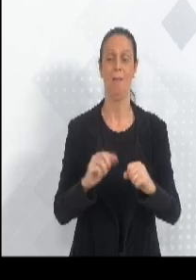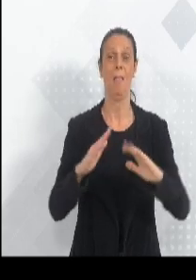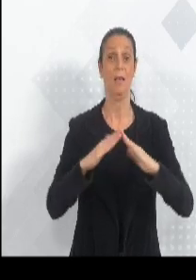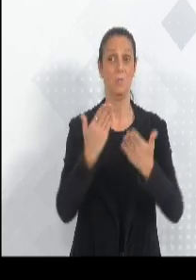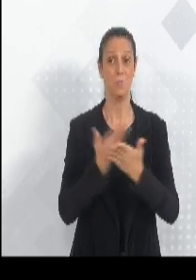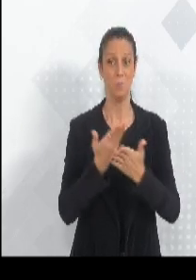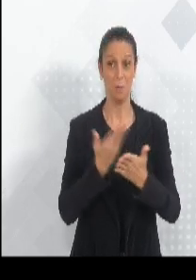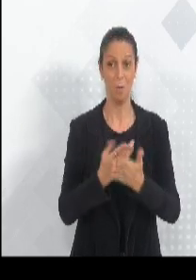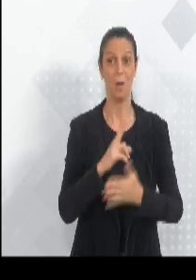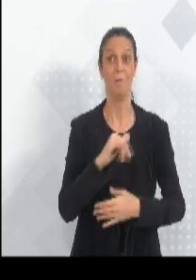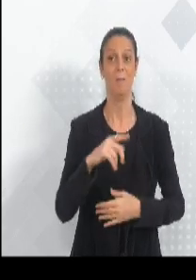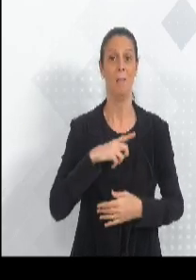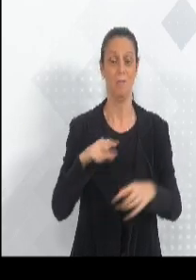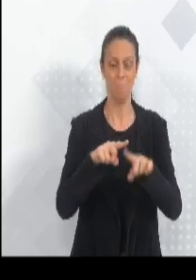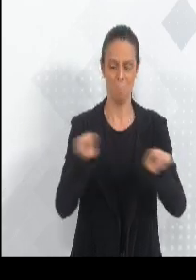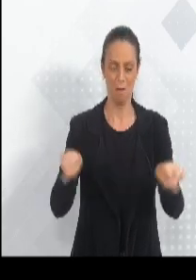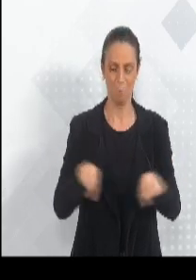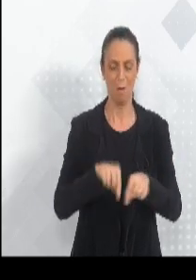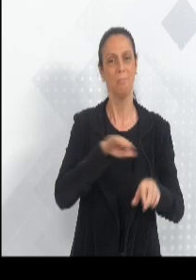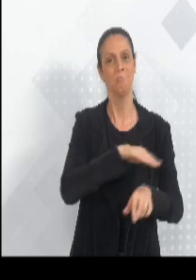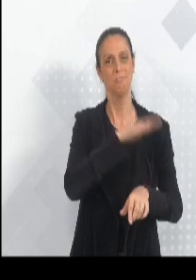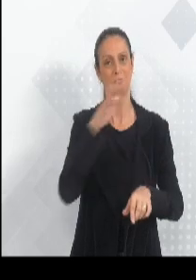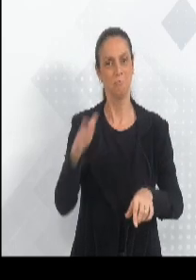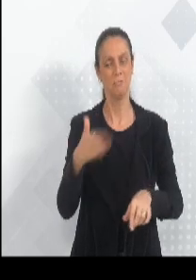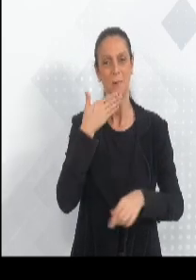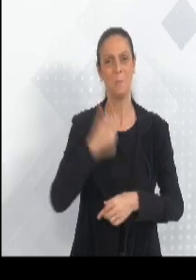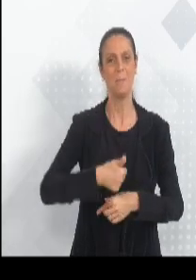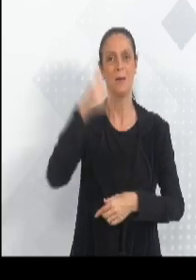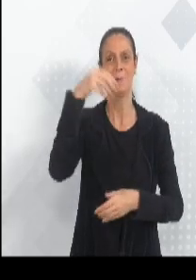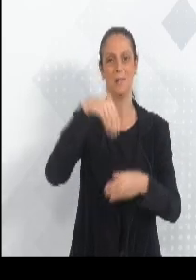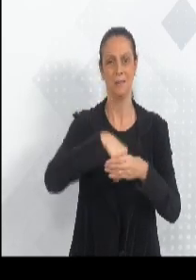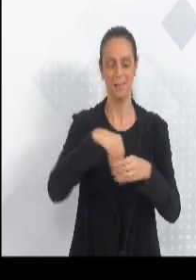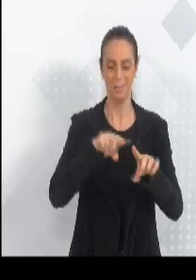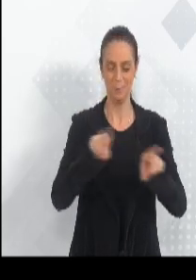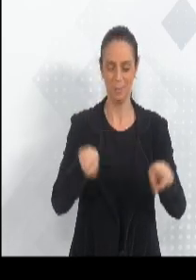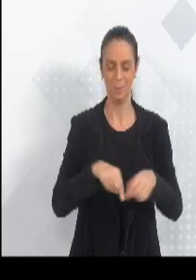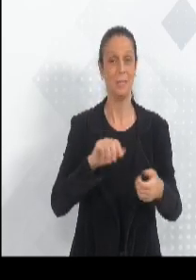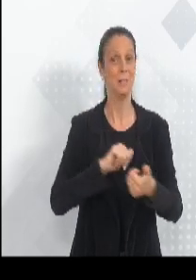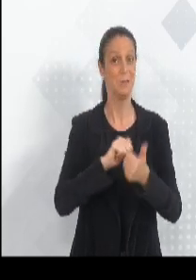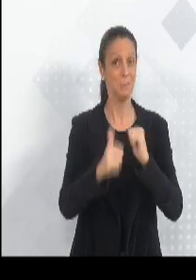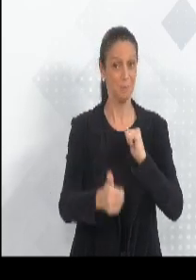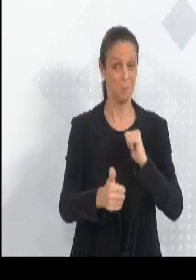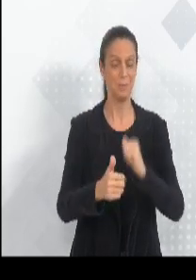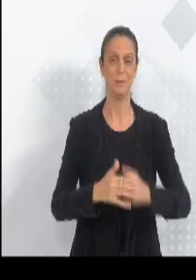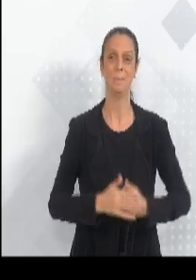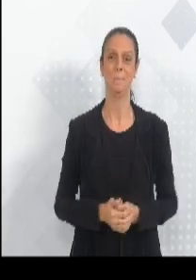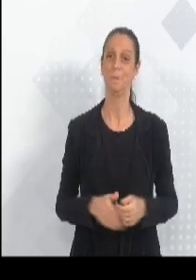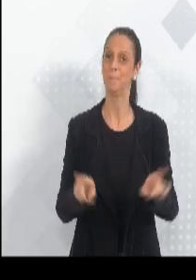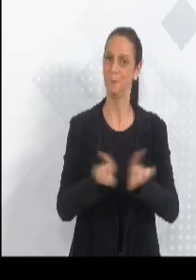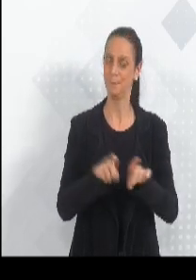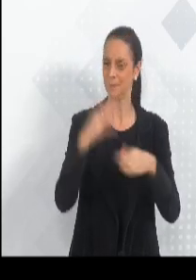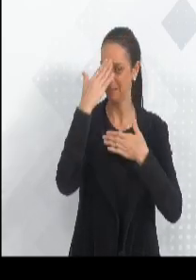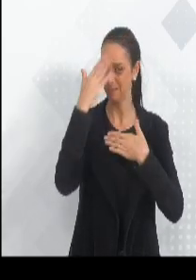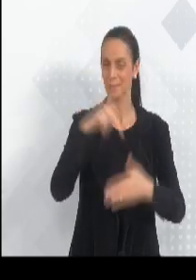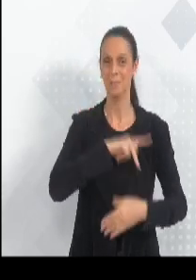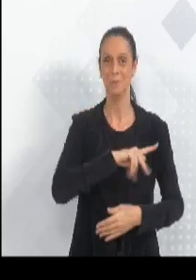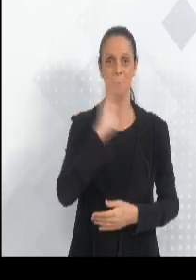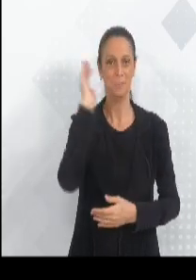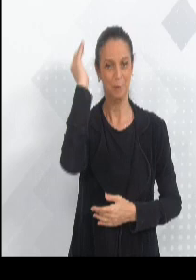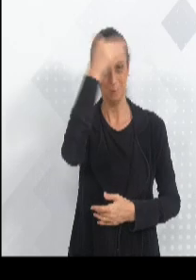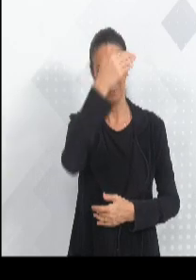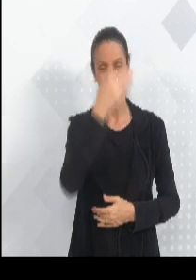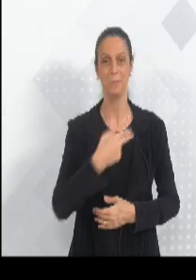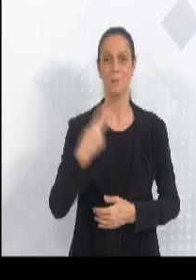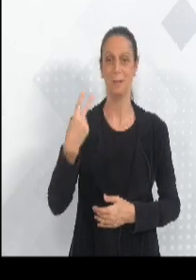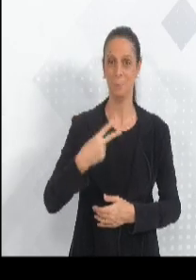contará também com uma quadra coberta e melhorias na quadra já existente quero também agradecer o Prefeito Mário e vice